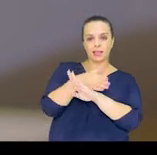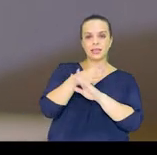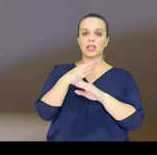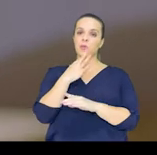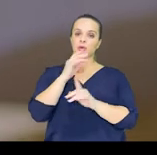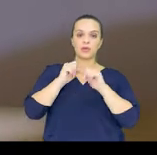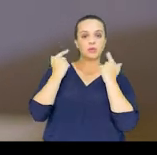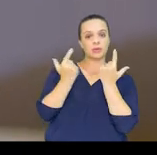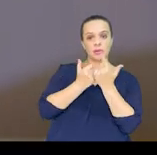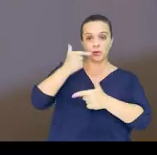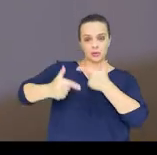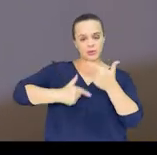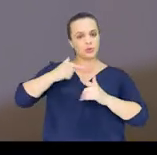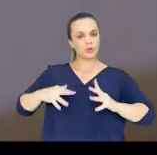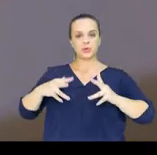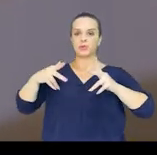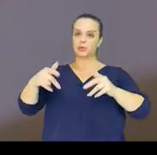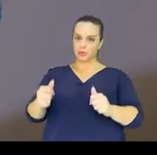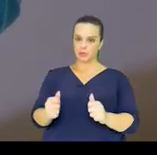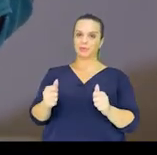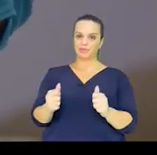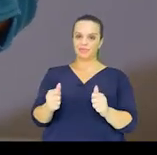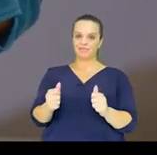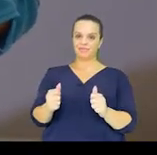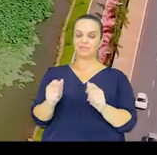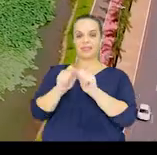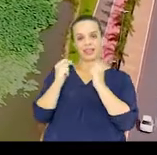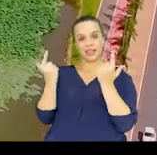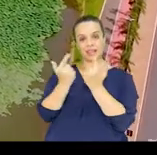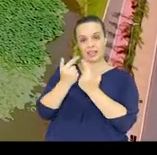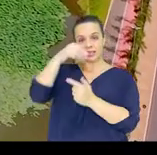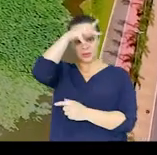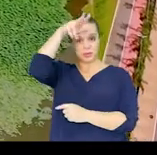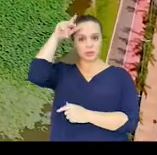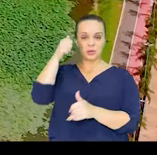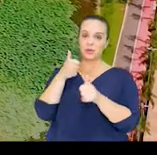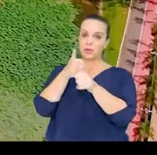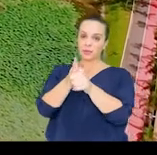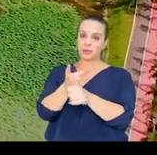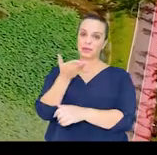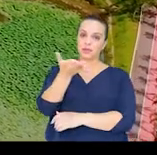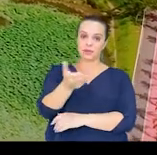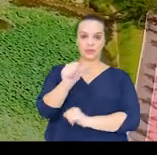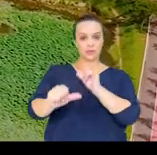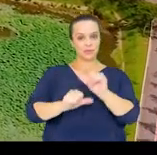comunicação para conhecer e participar de todo o trabalho da ALMP. Assembleia